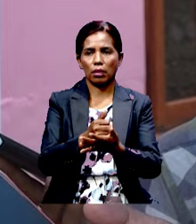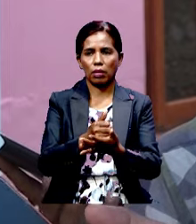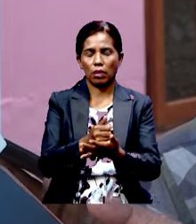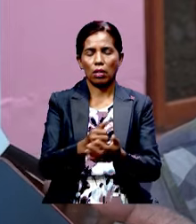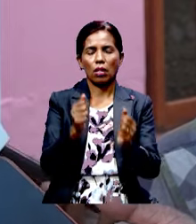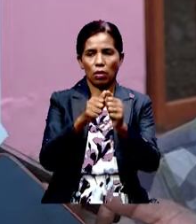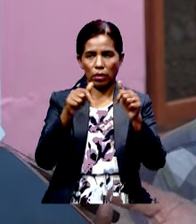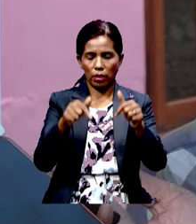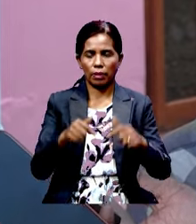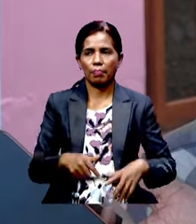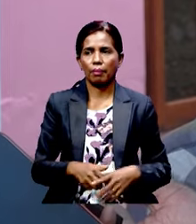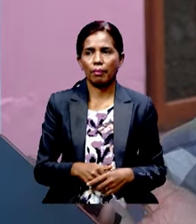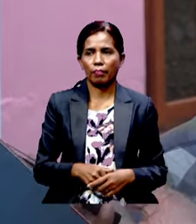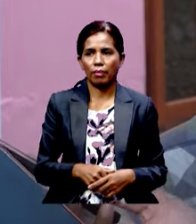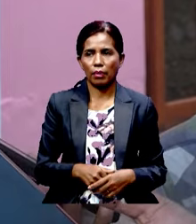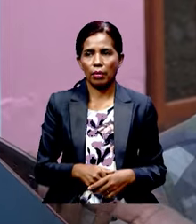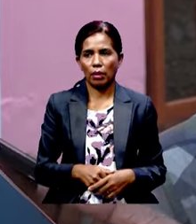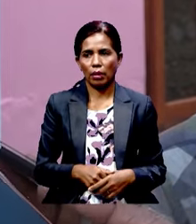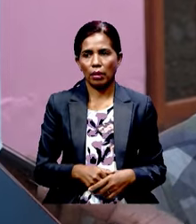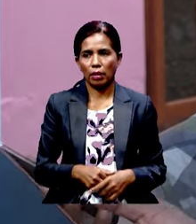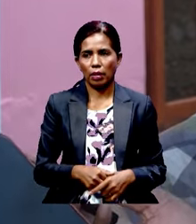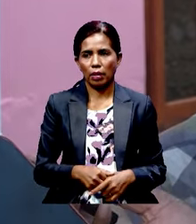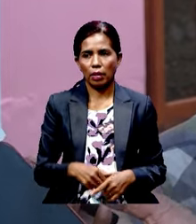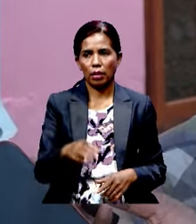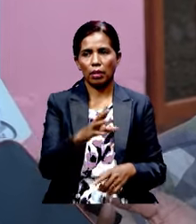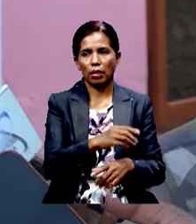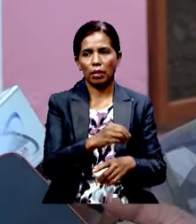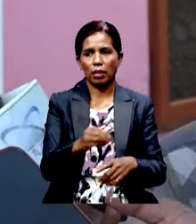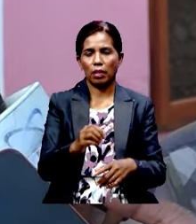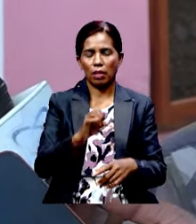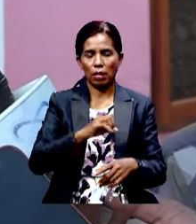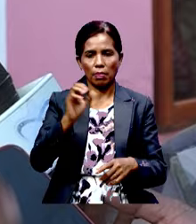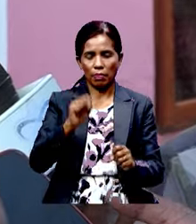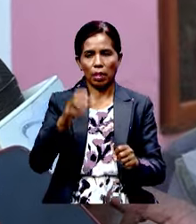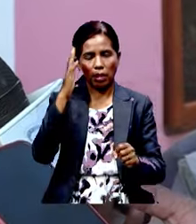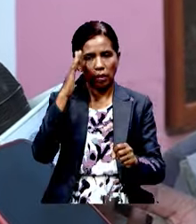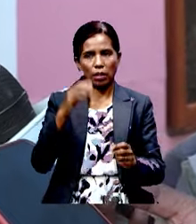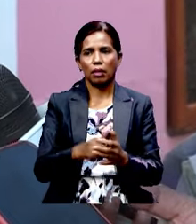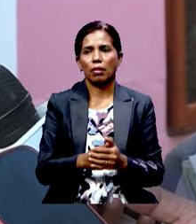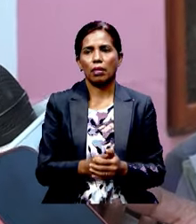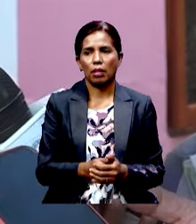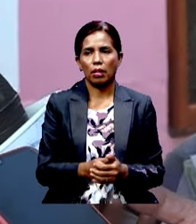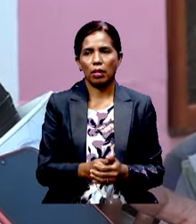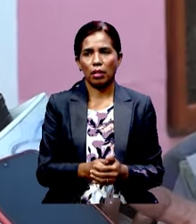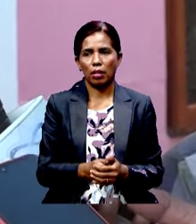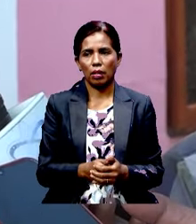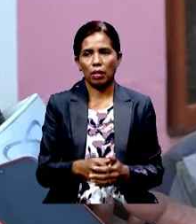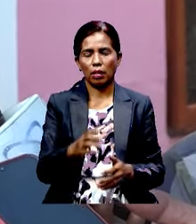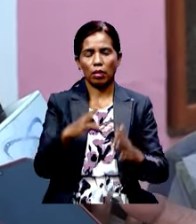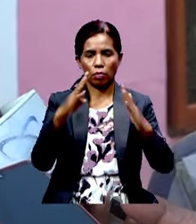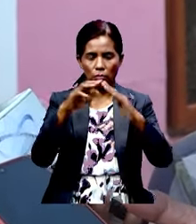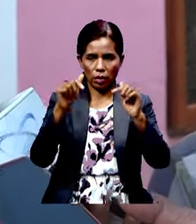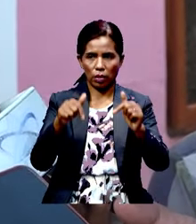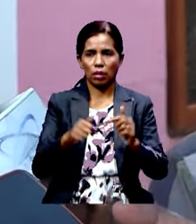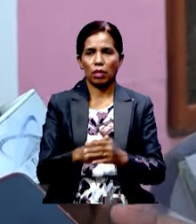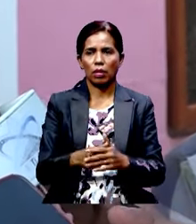né até dá nem member be hai apoio grande agora tem ele be depois de rona ter ia do gasal de uma né